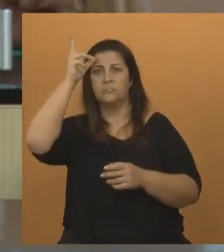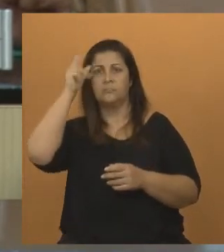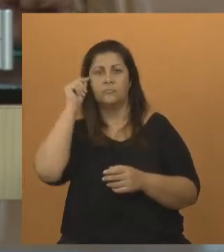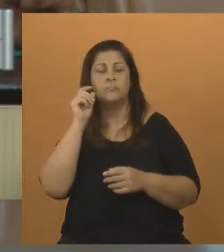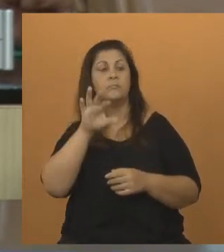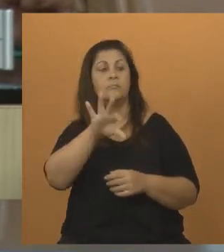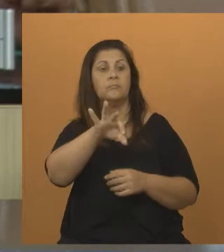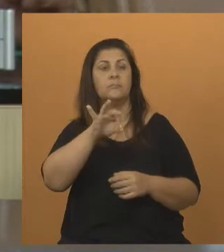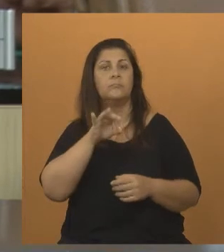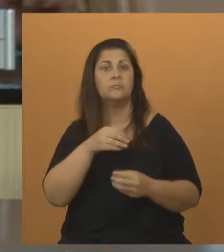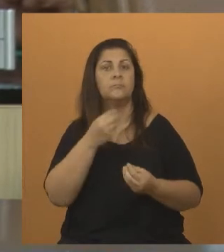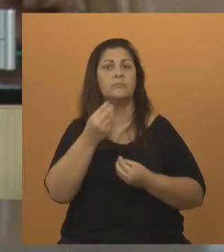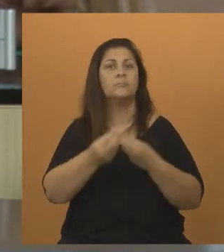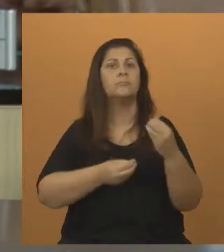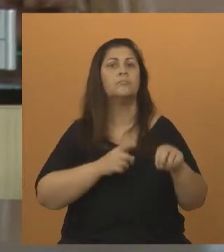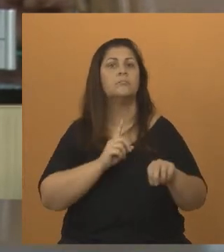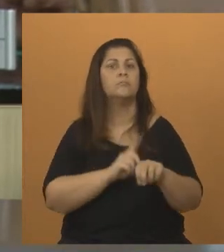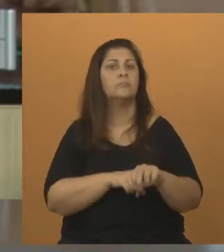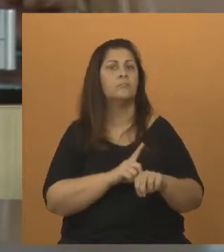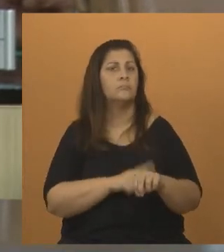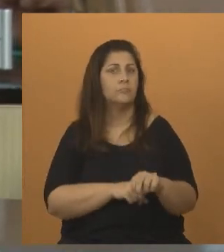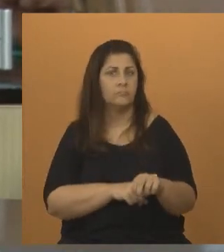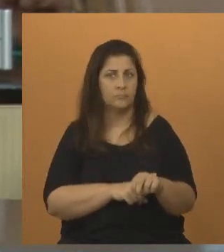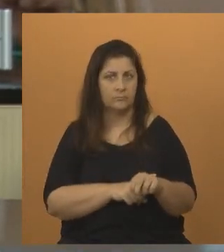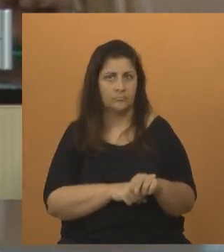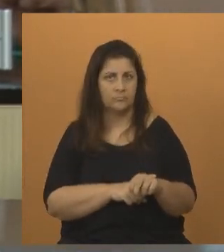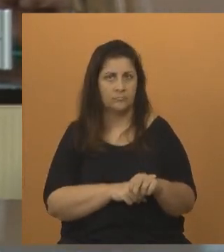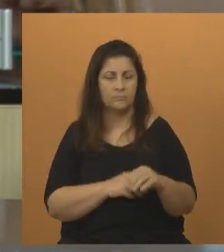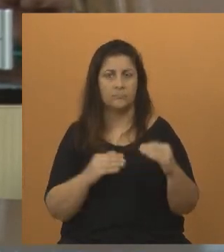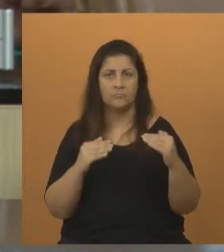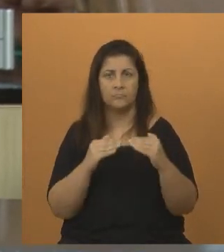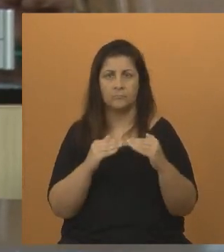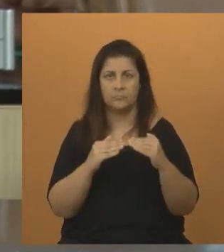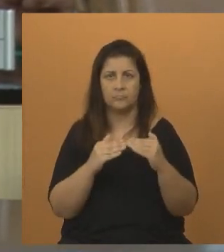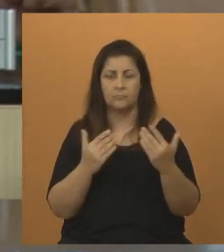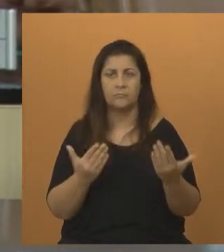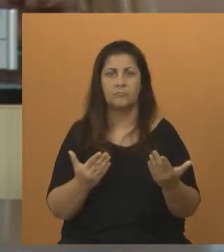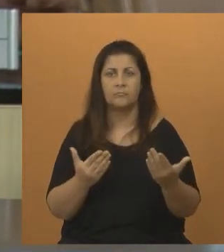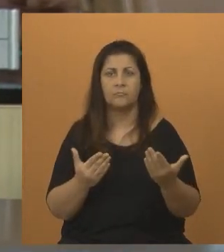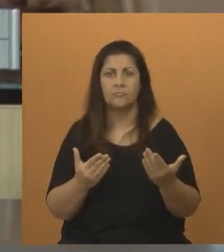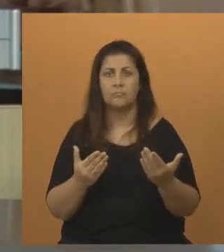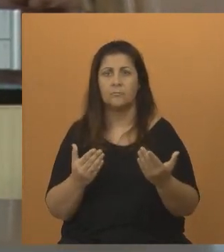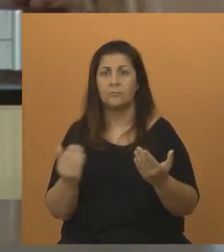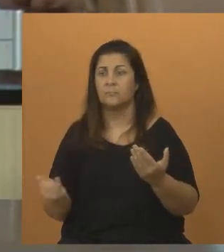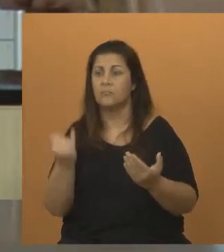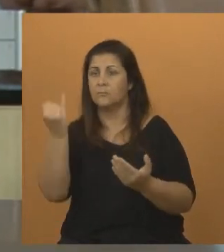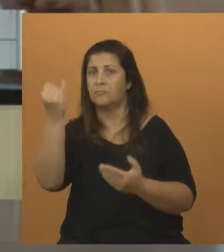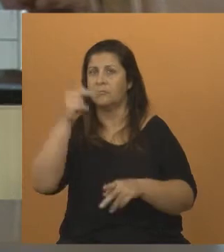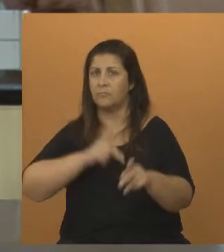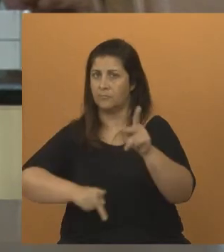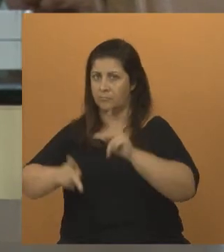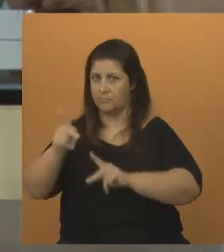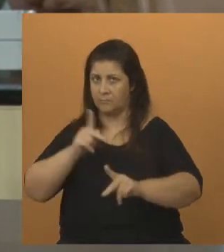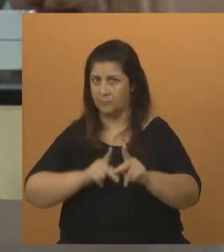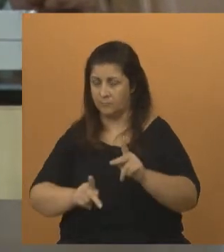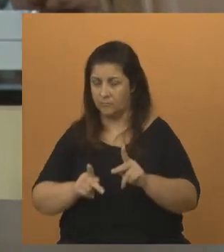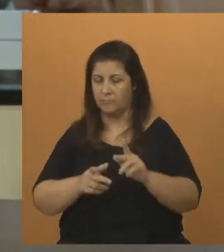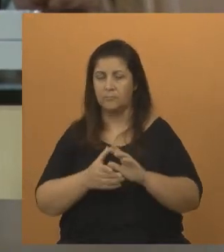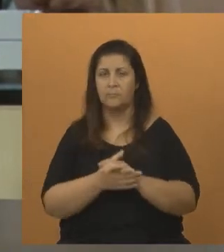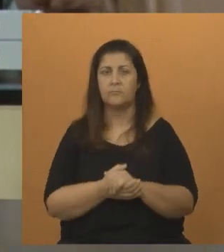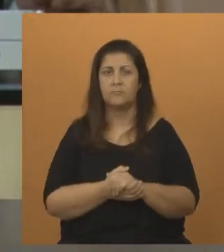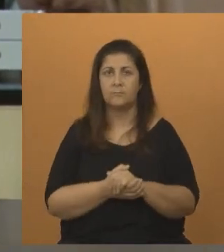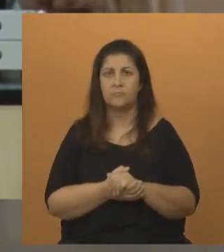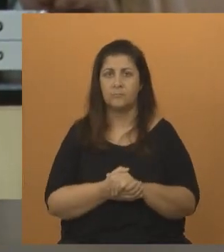decidirá qual o tempo de sessão de acordo com o interesse público, que é o interesse da